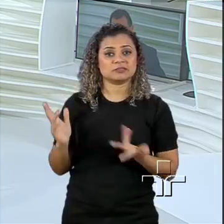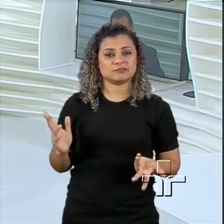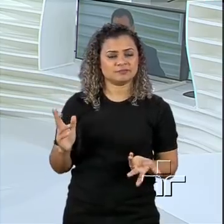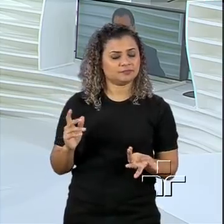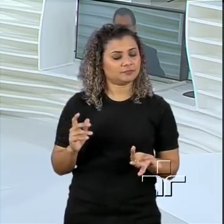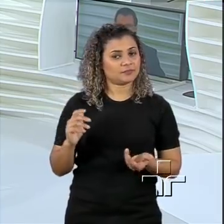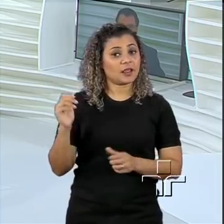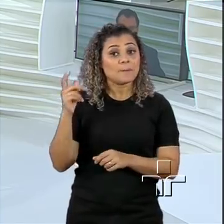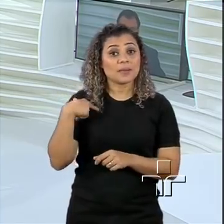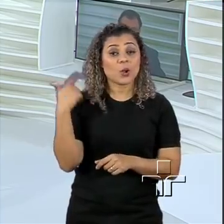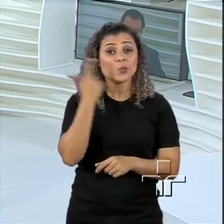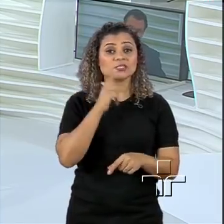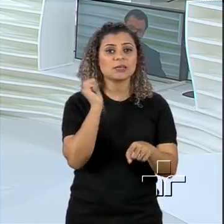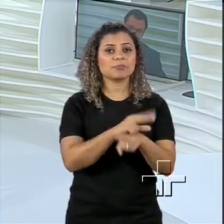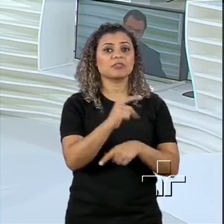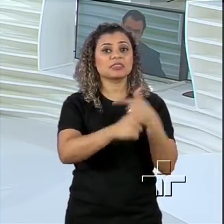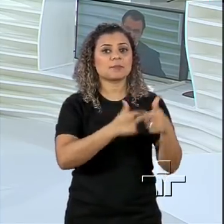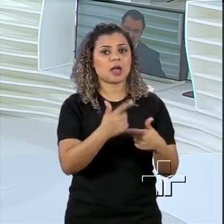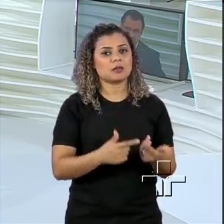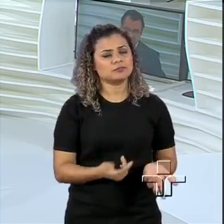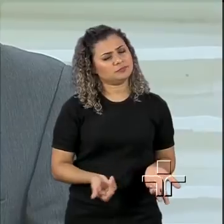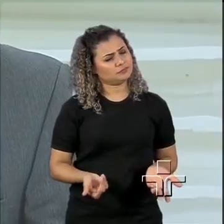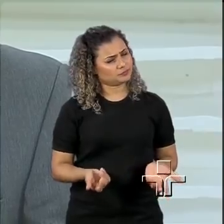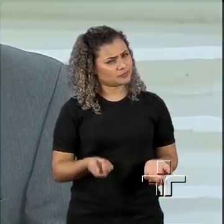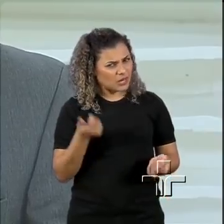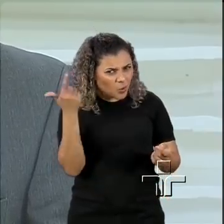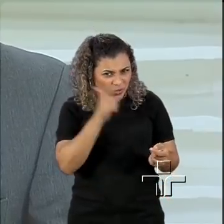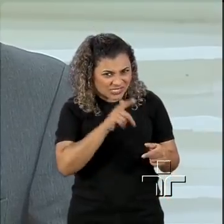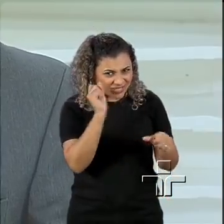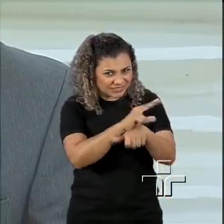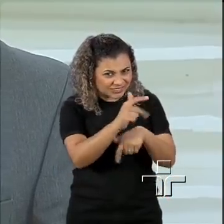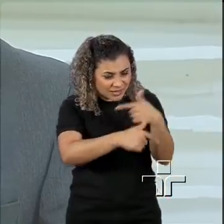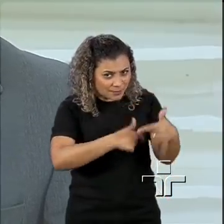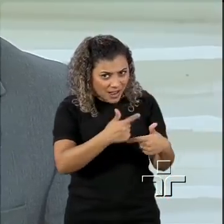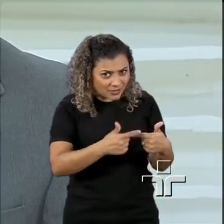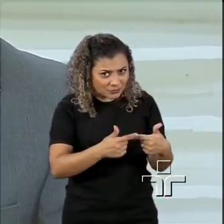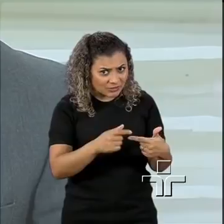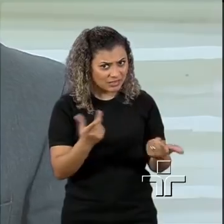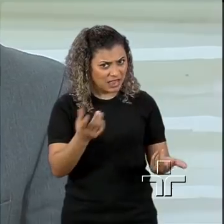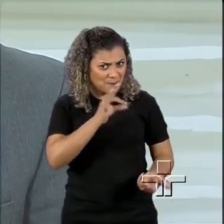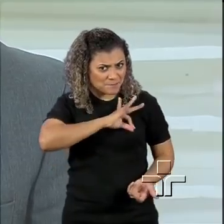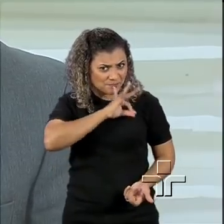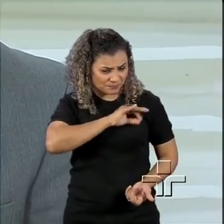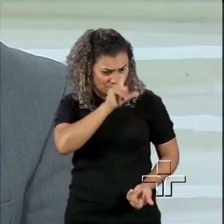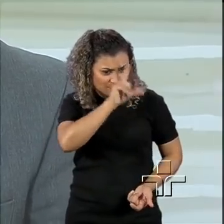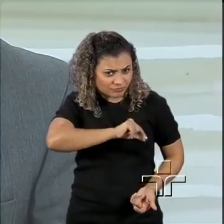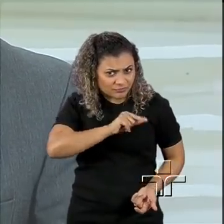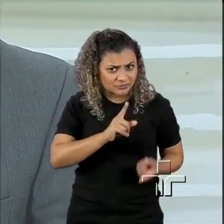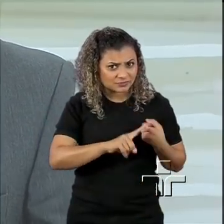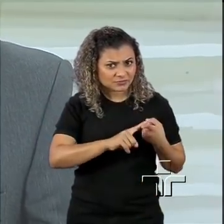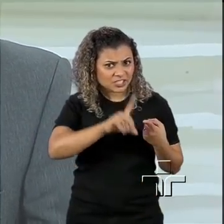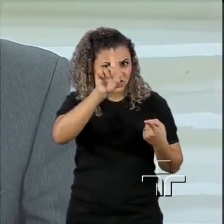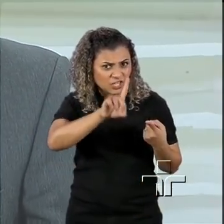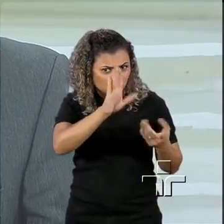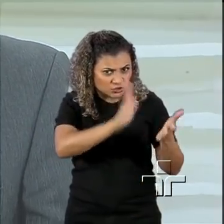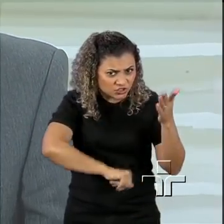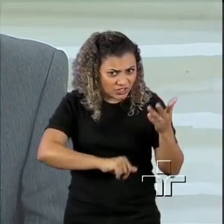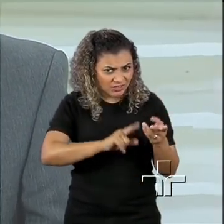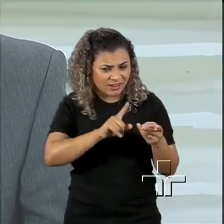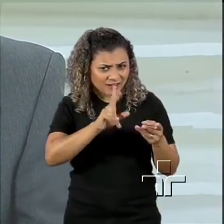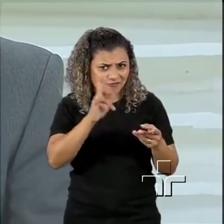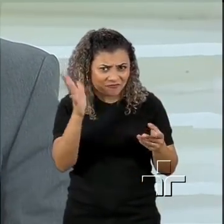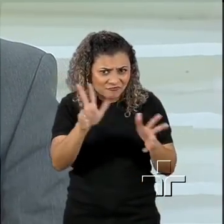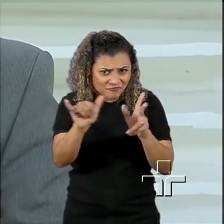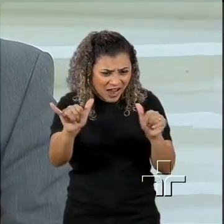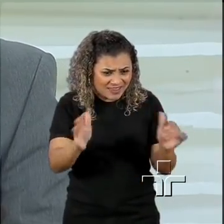gera emprego é demanda de necessidade, mais produção, e não pagar menos salário, pagar menos direito, garantir menos direito da classe trabalhadora. Ou